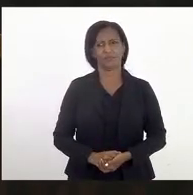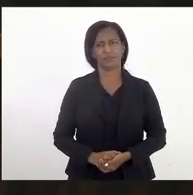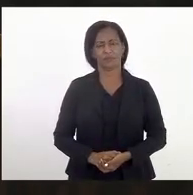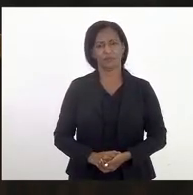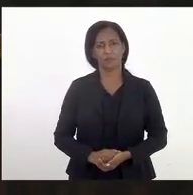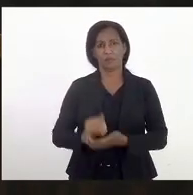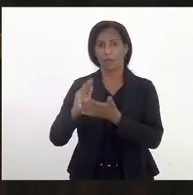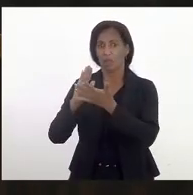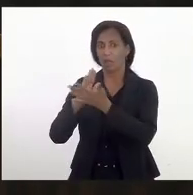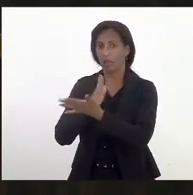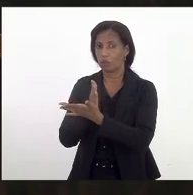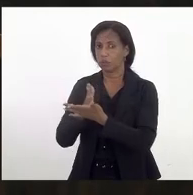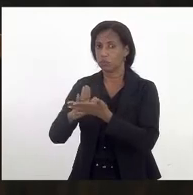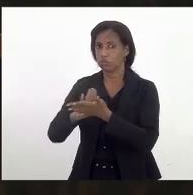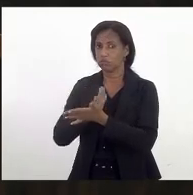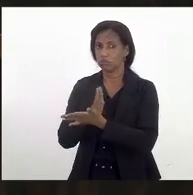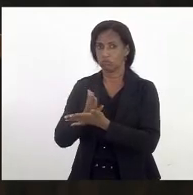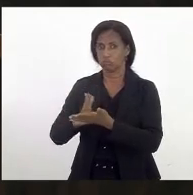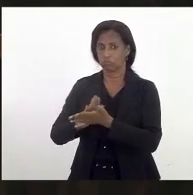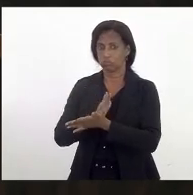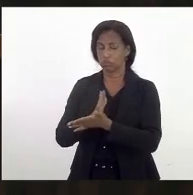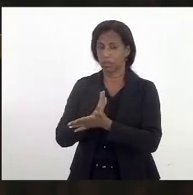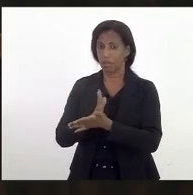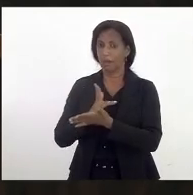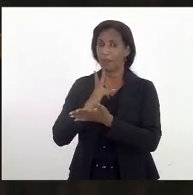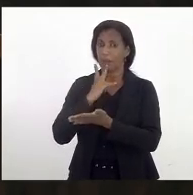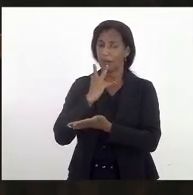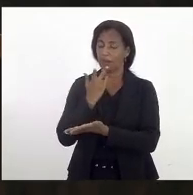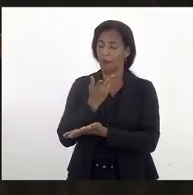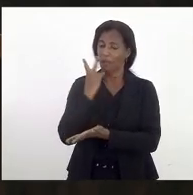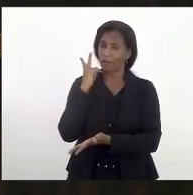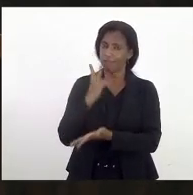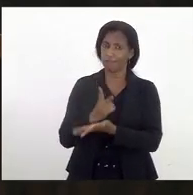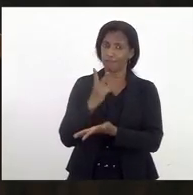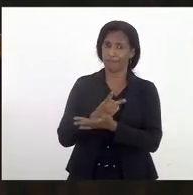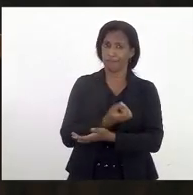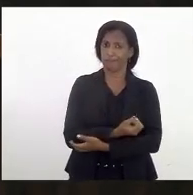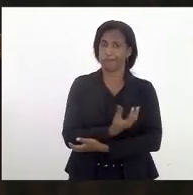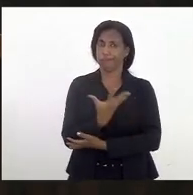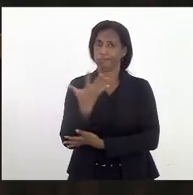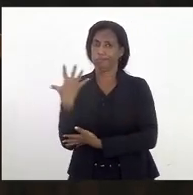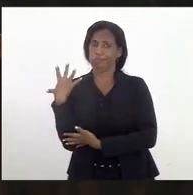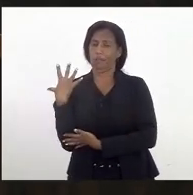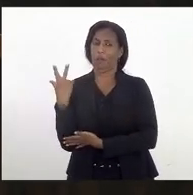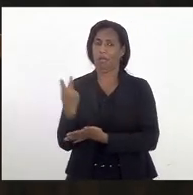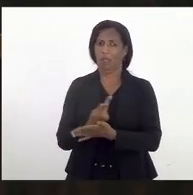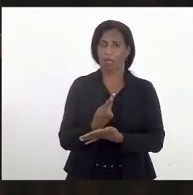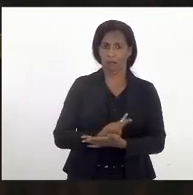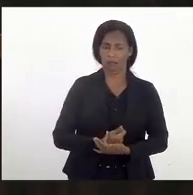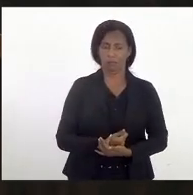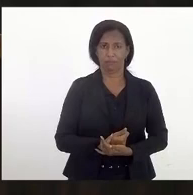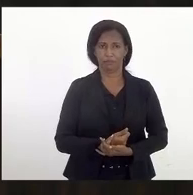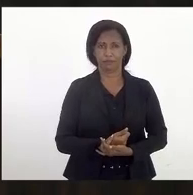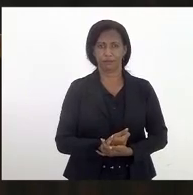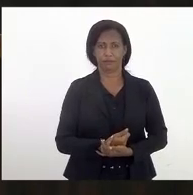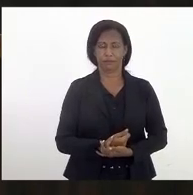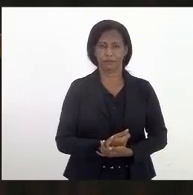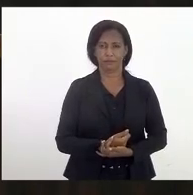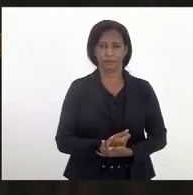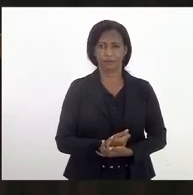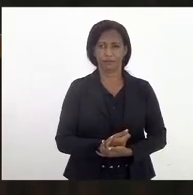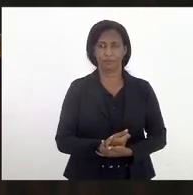em algumas vezes para não dizer muitas vezes Injustice e você pode dizer que será